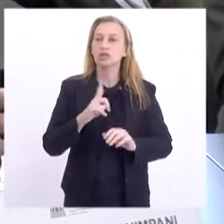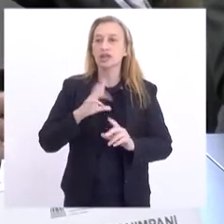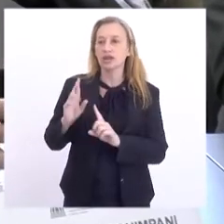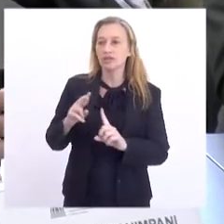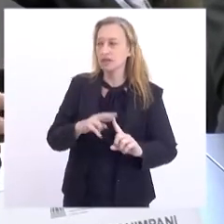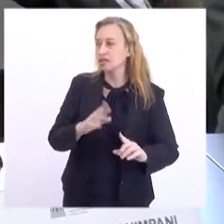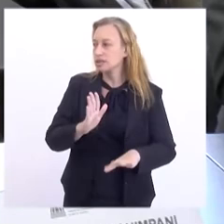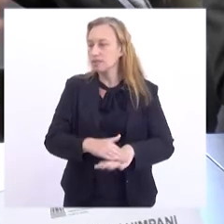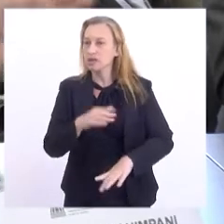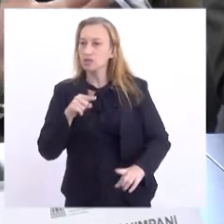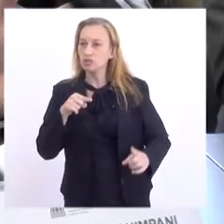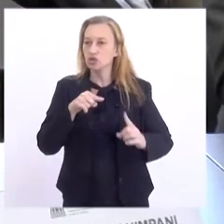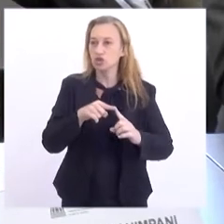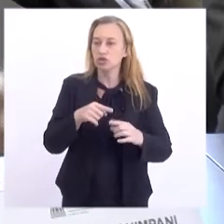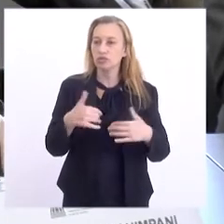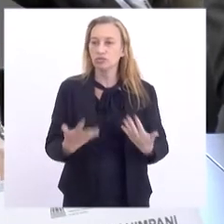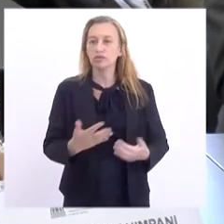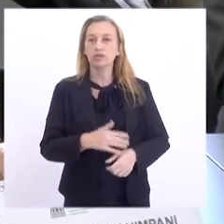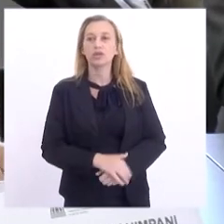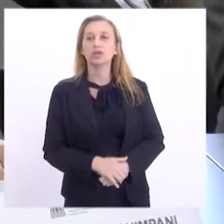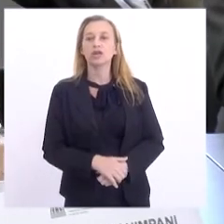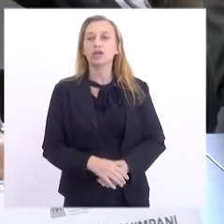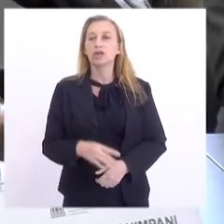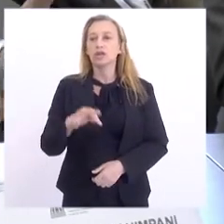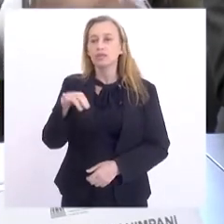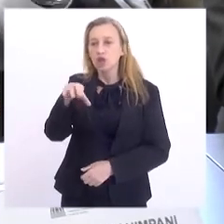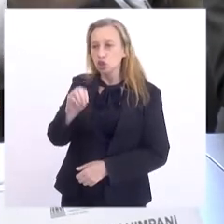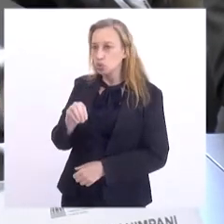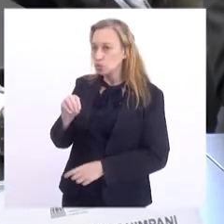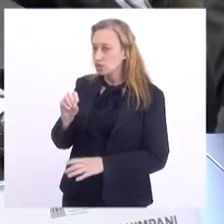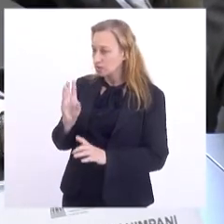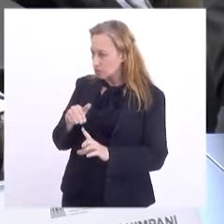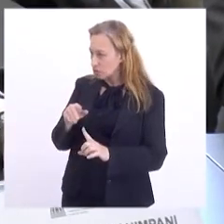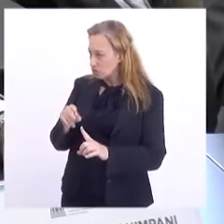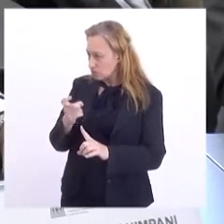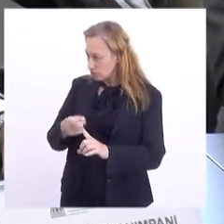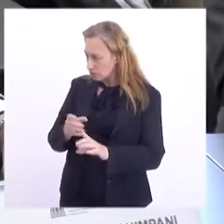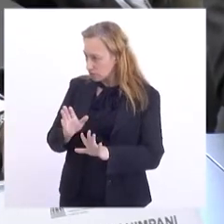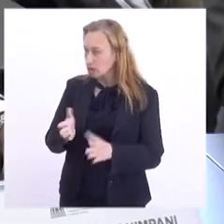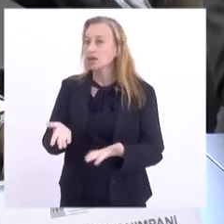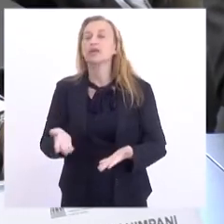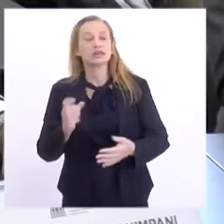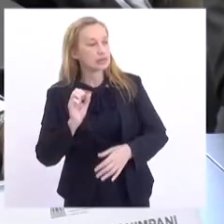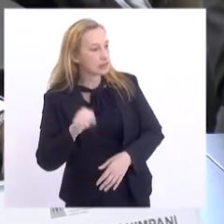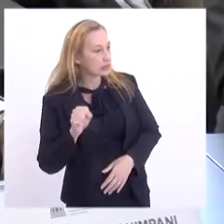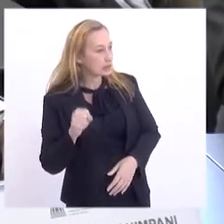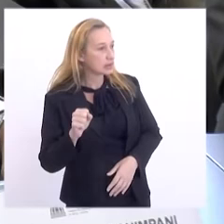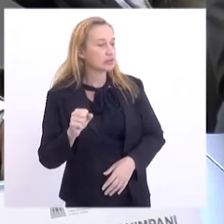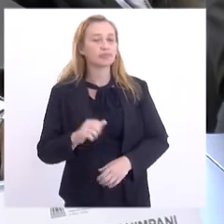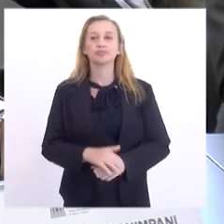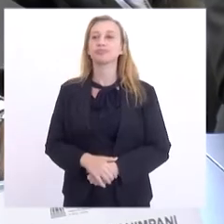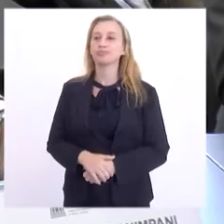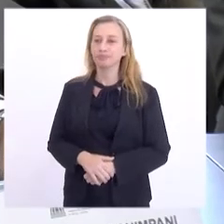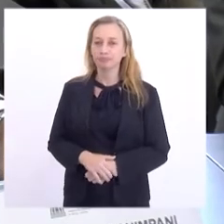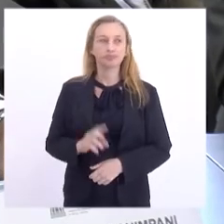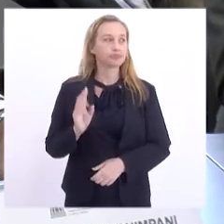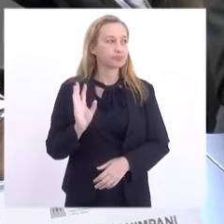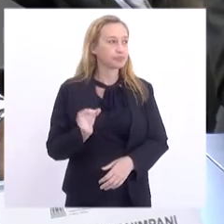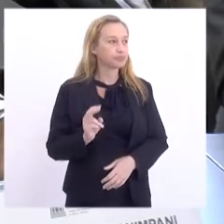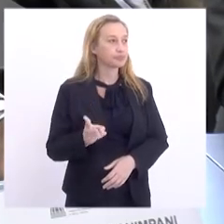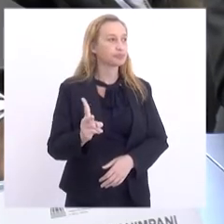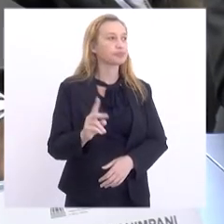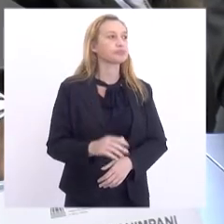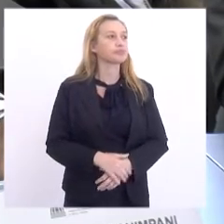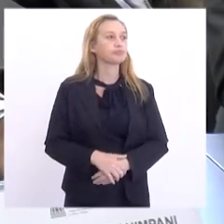referências mais objetivas o que se usa o mito de sísifo esse exatamente Exatamente exatamente sempre nessa